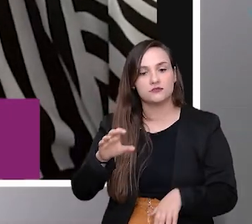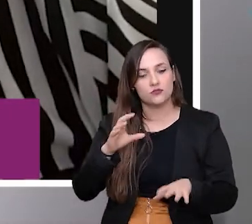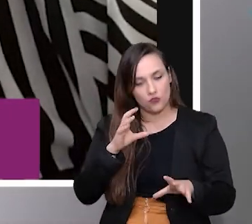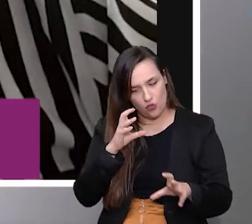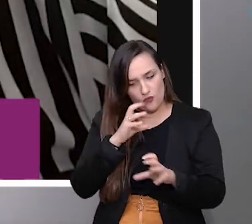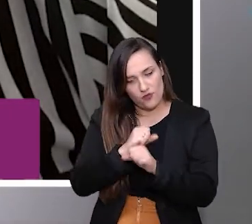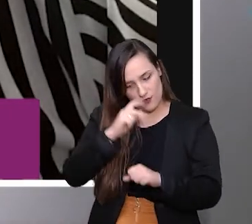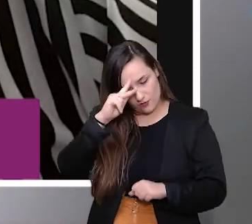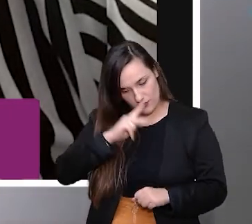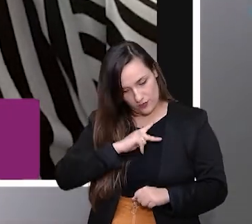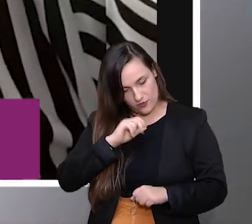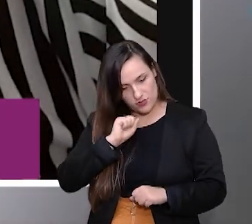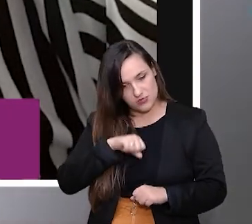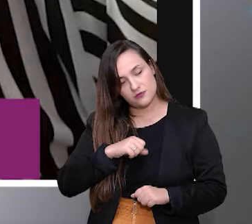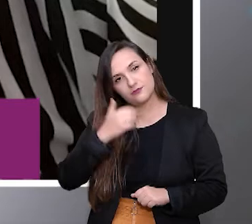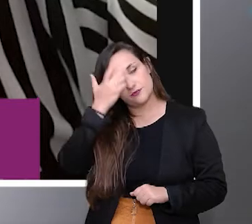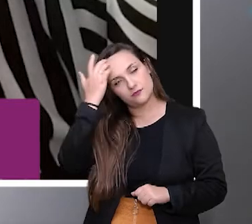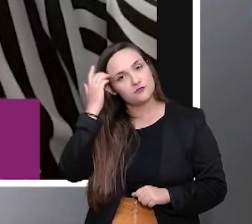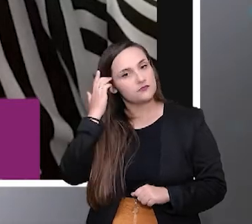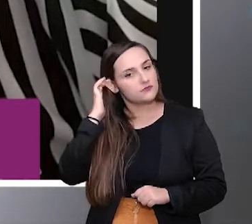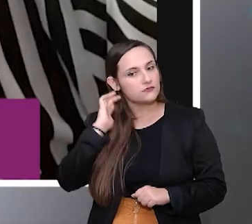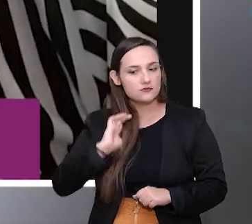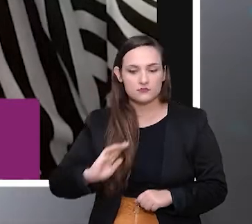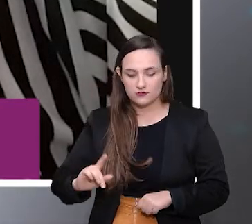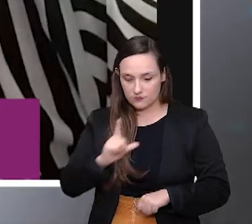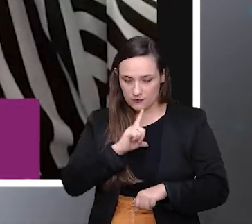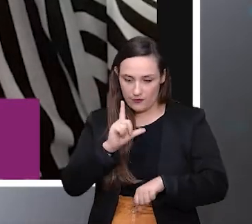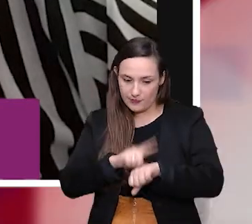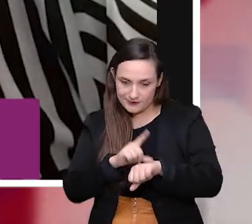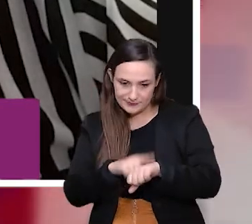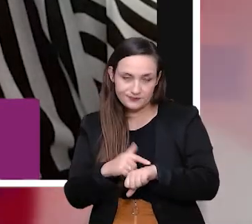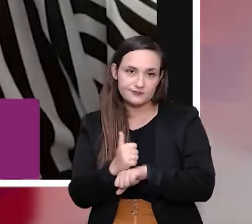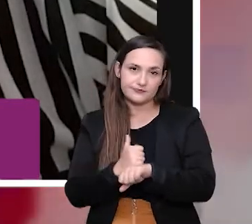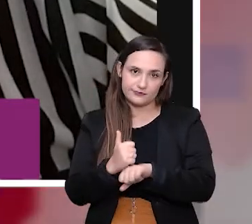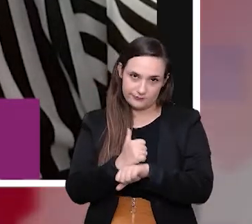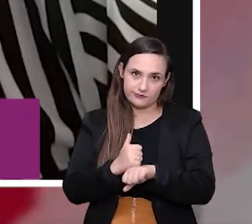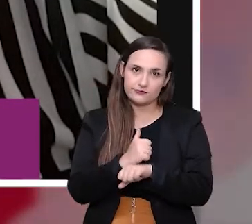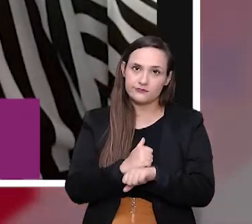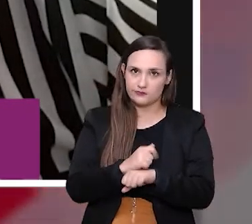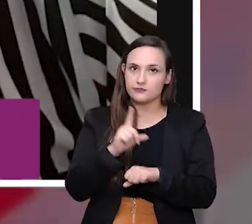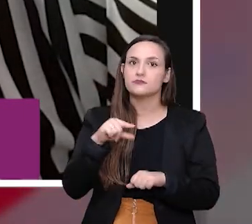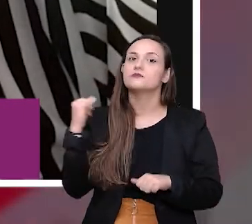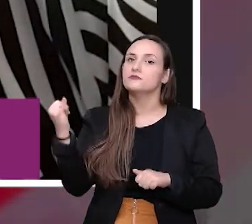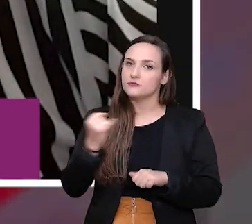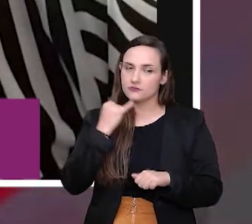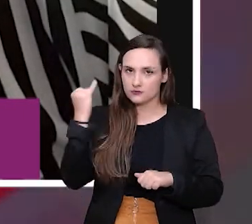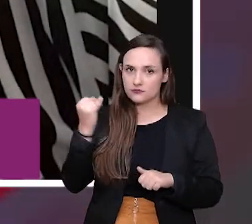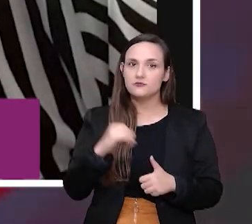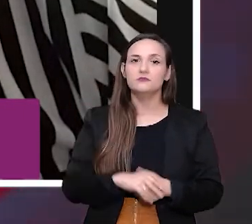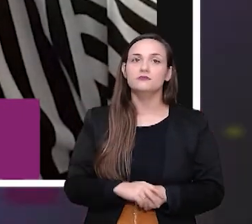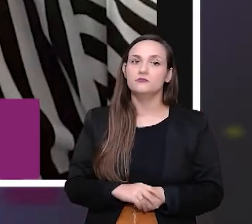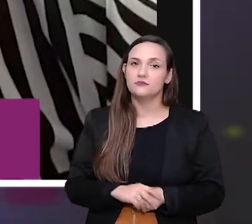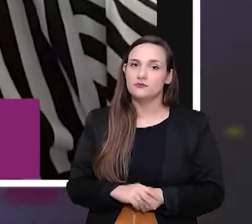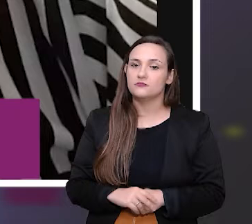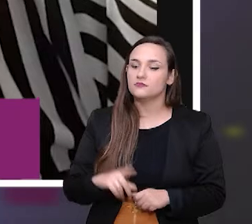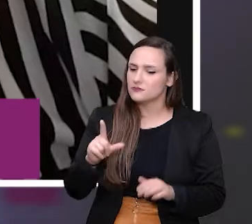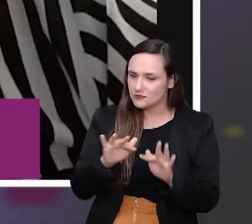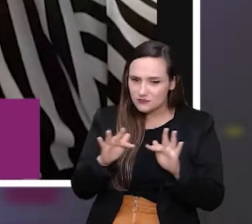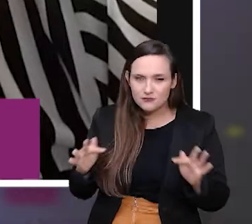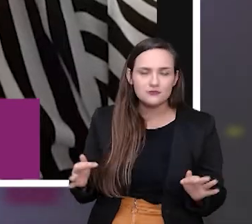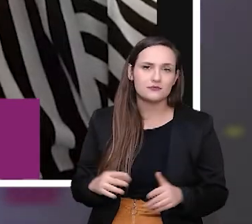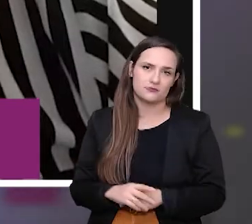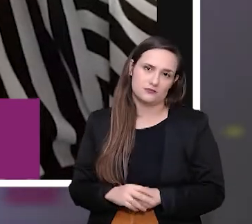ter confiança em si mesmo, né? Então, é tempo de qualidade, é um modelo, são questões